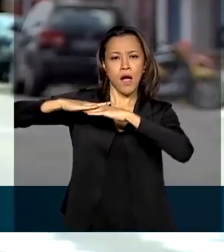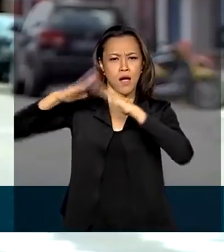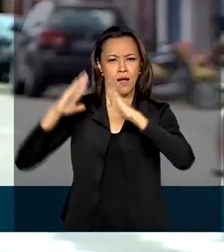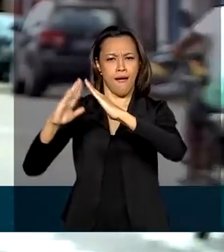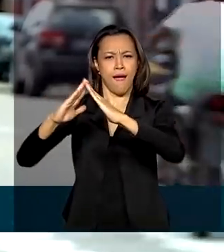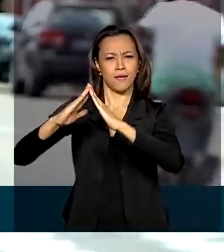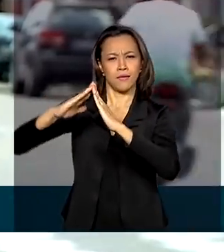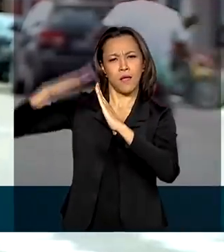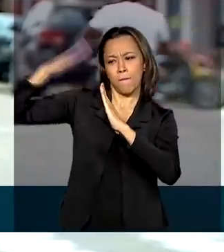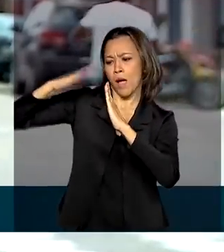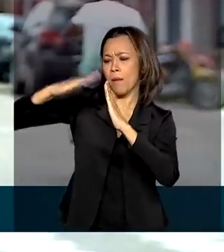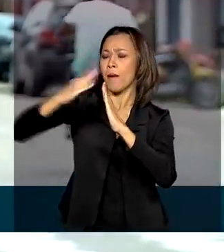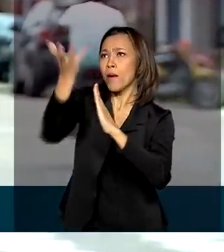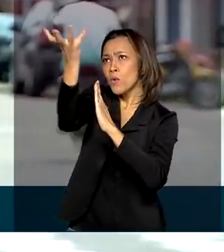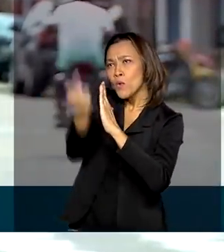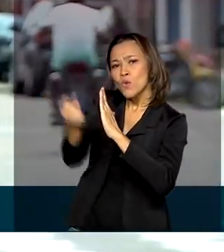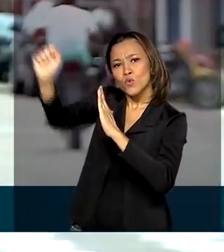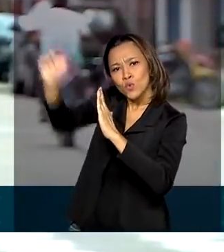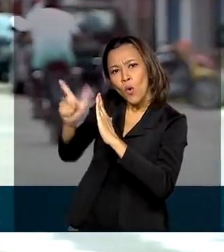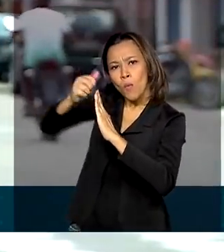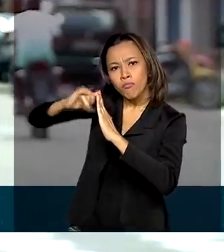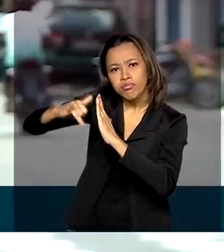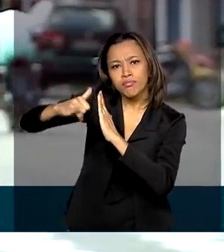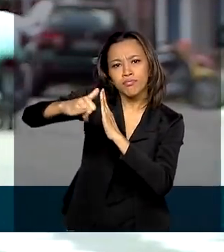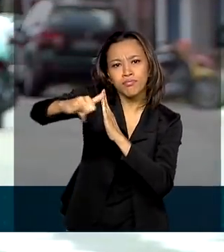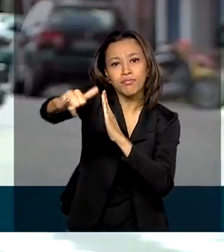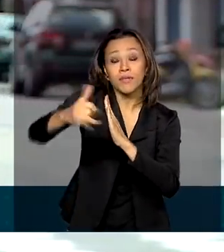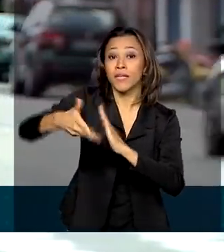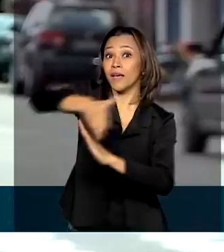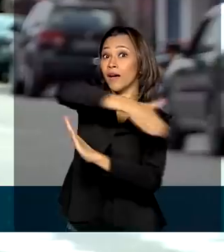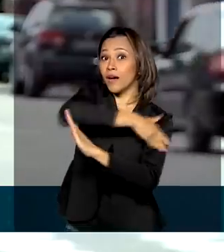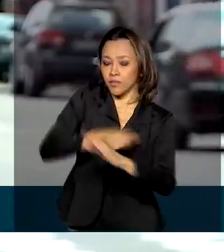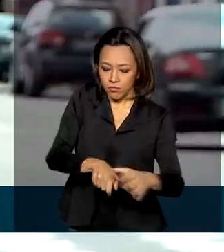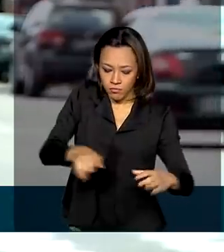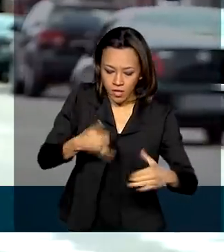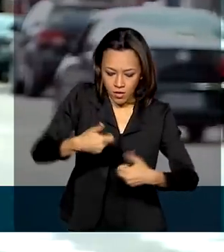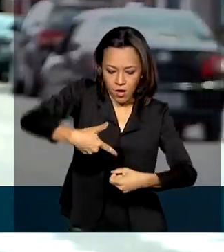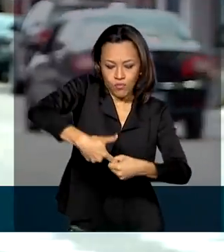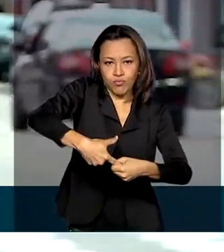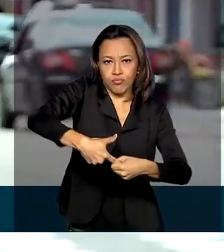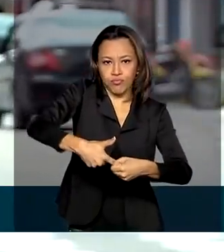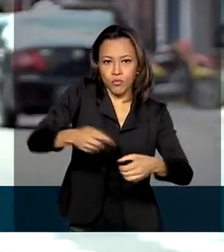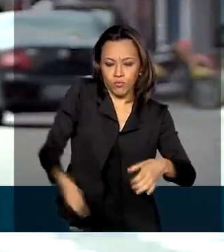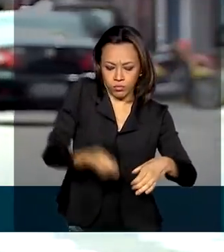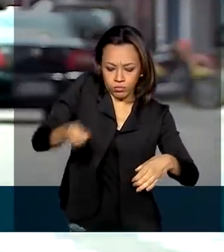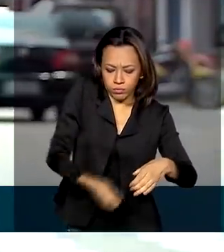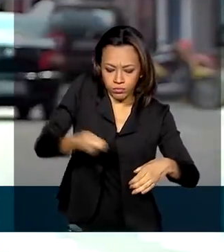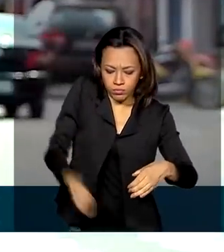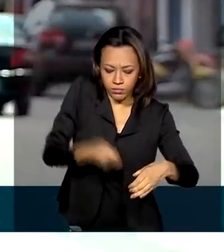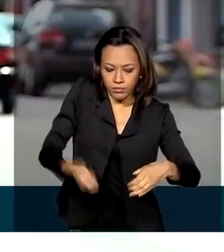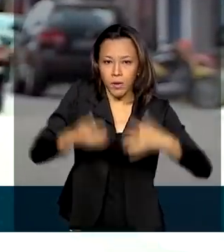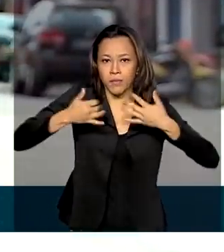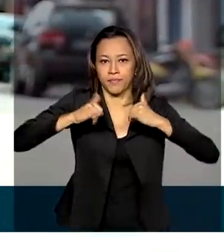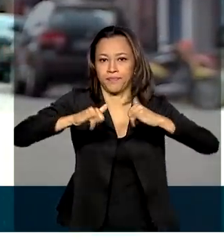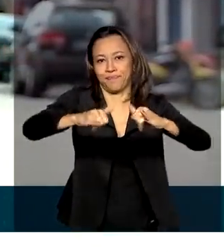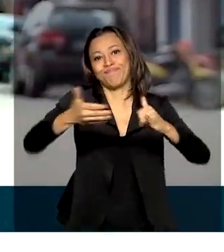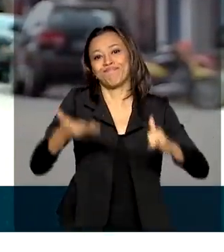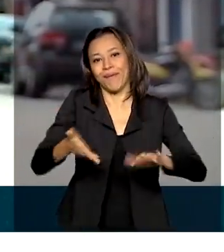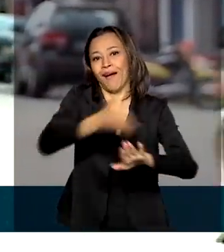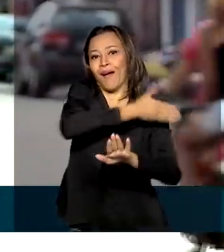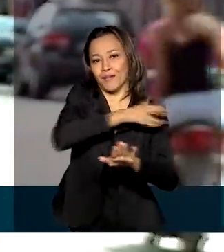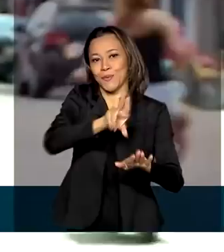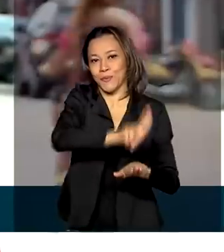de famílias marajoaras, que até então utilizavam gerador movido a óleo diesel. Ao todo, o programa vai